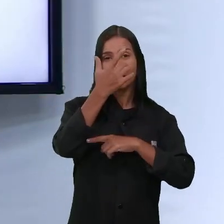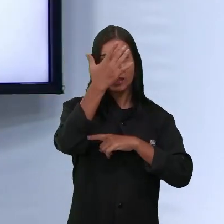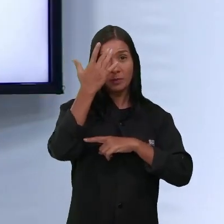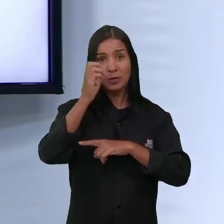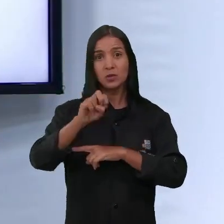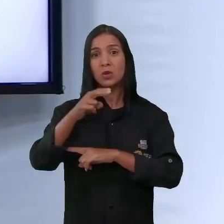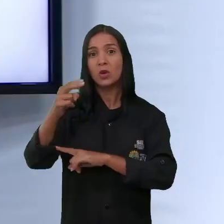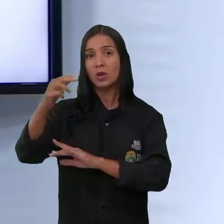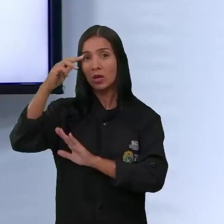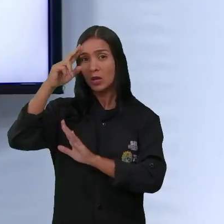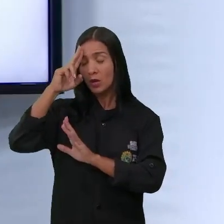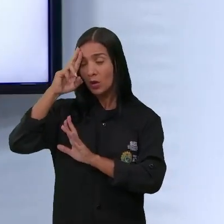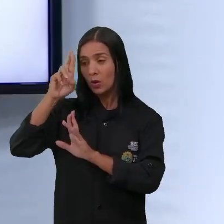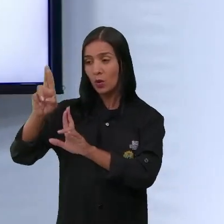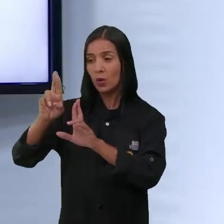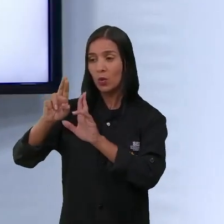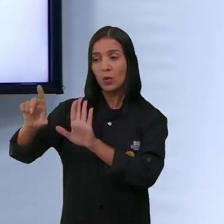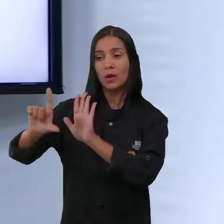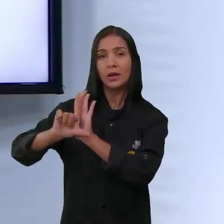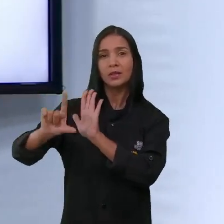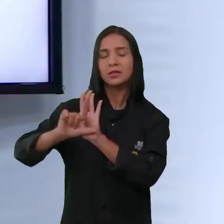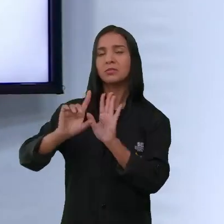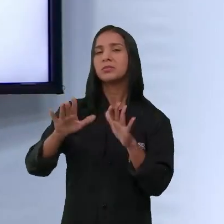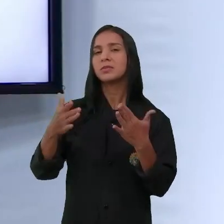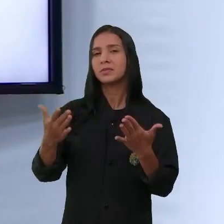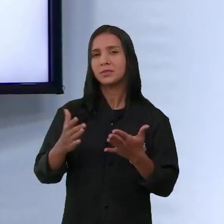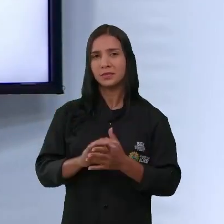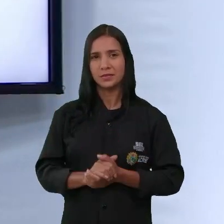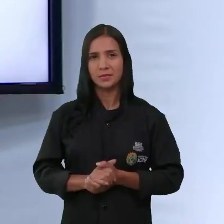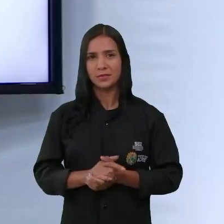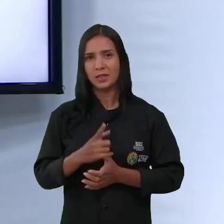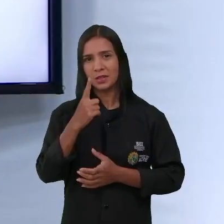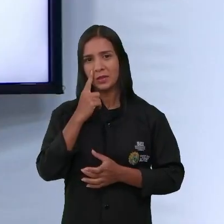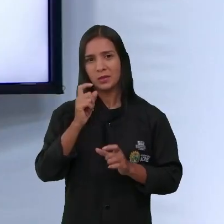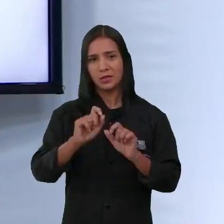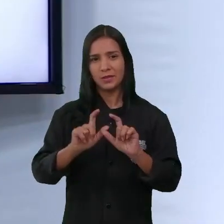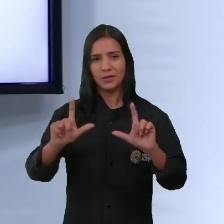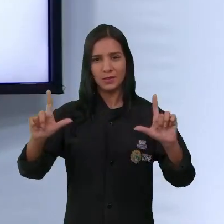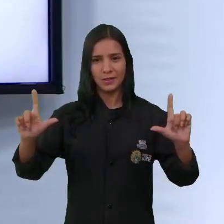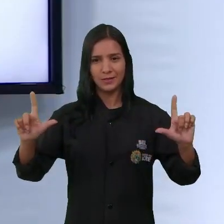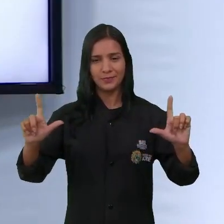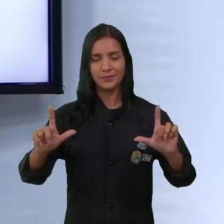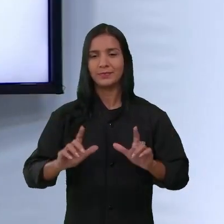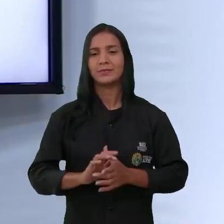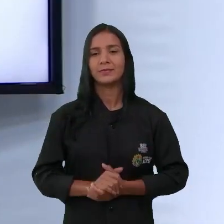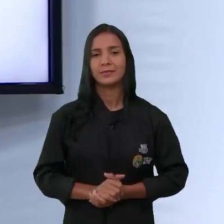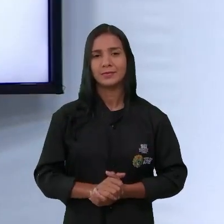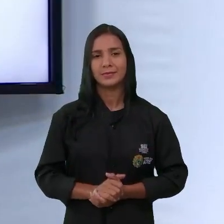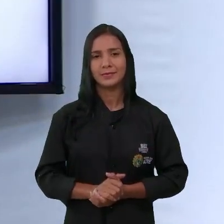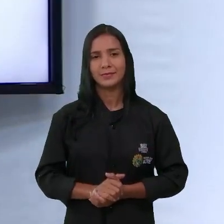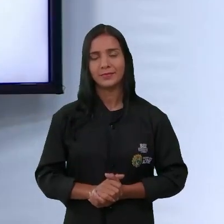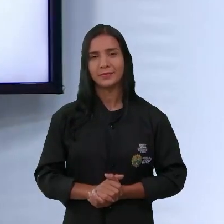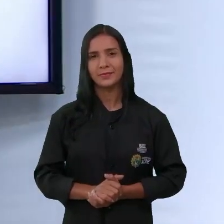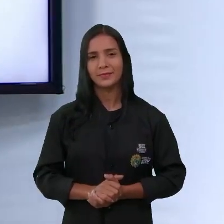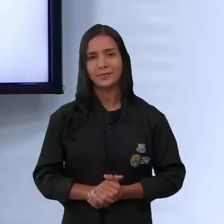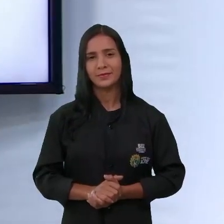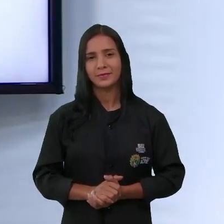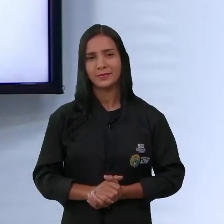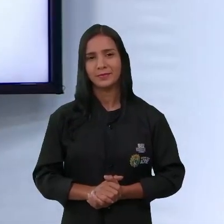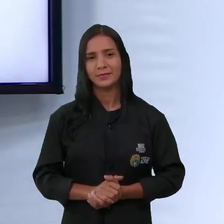Eu teci aqui, vamos voltar justamente para a nossa projeção, e aí você vai perceber que eu não